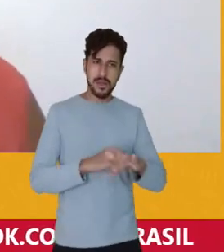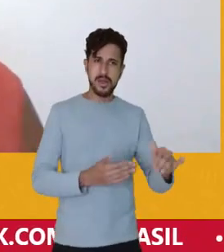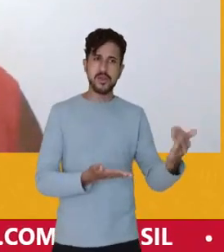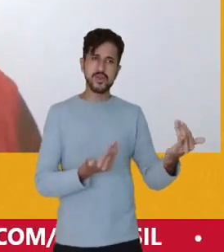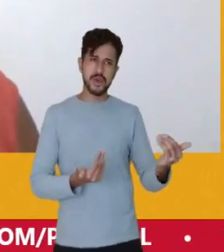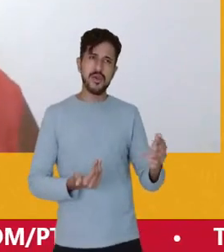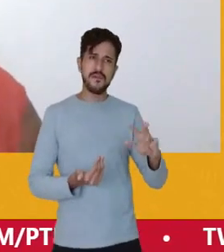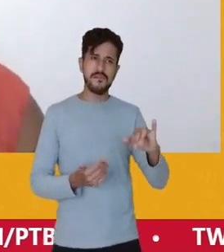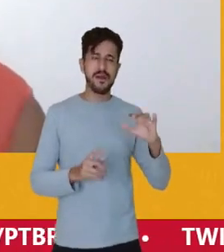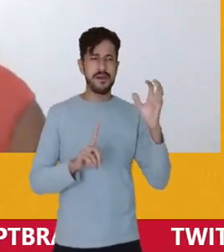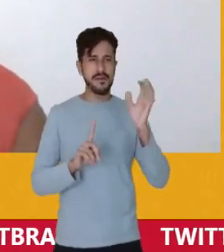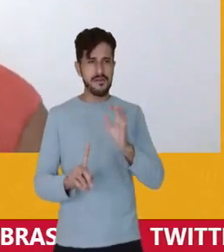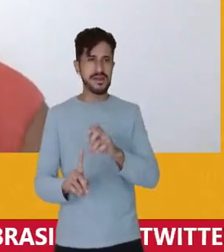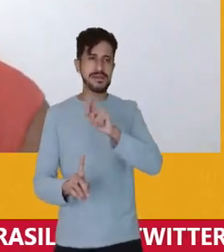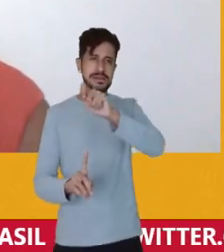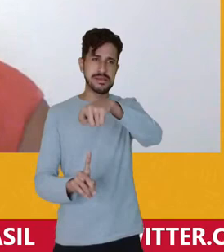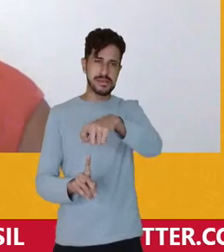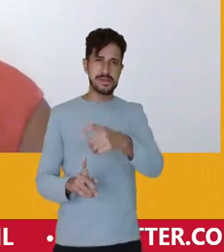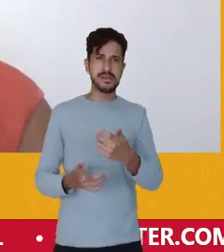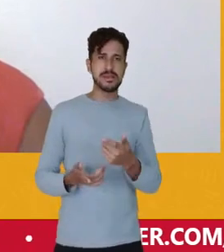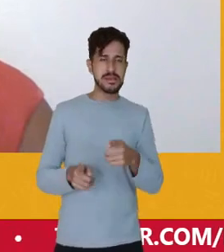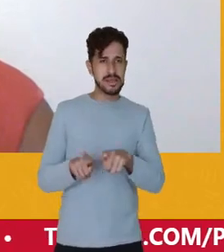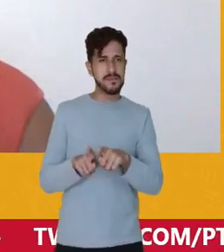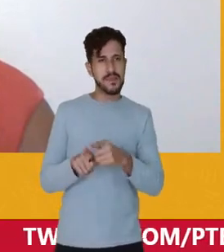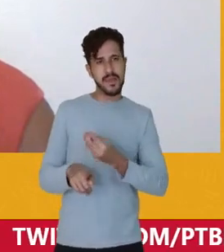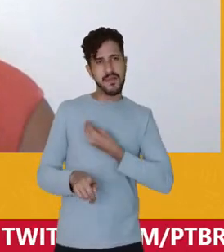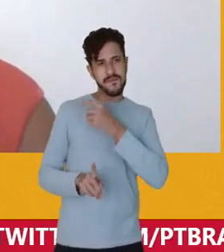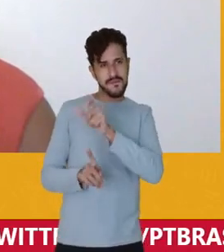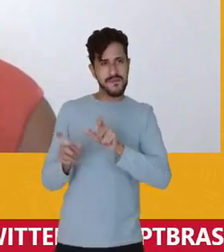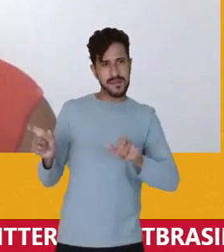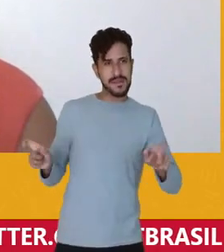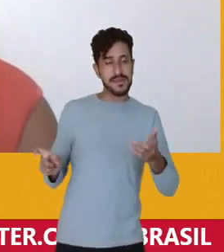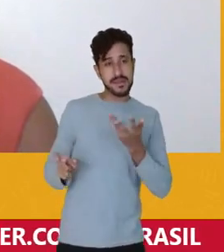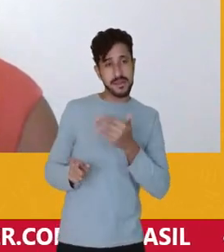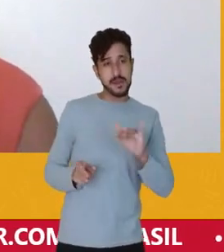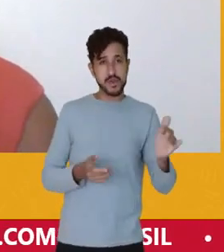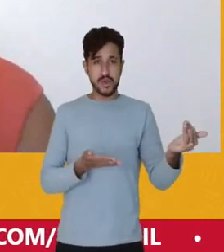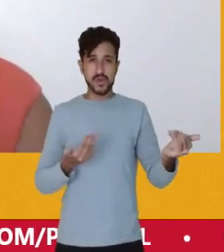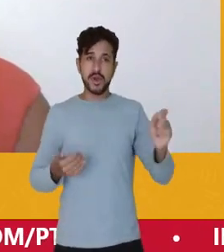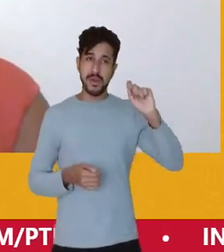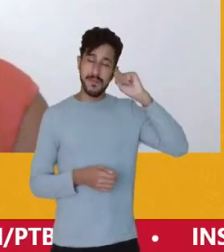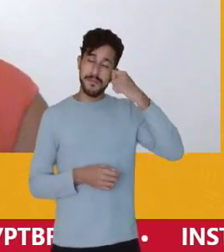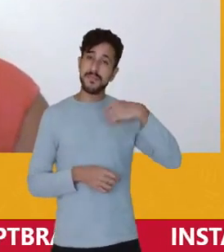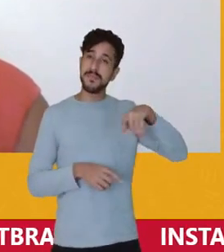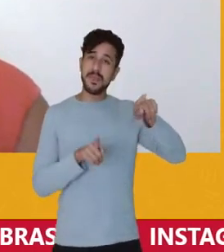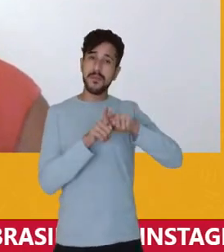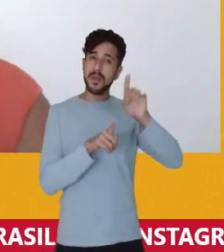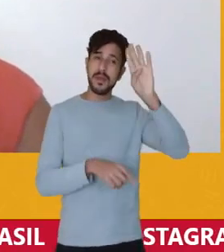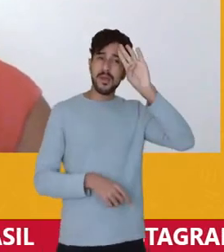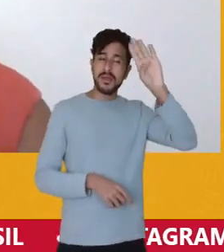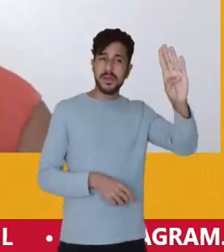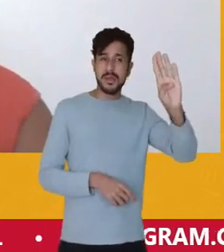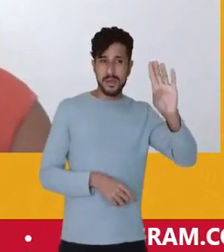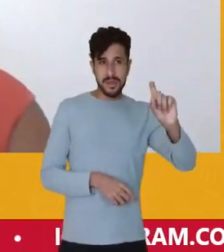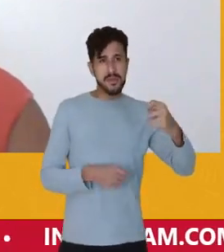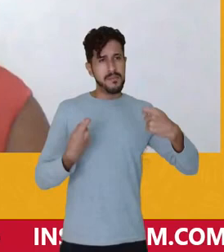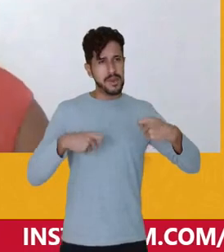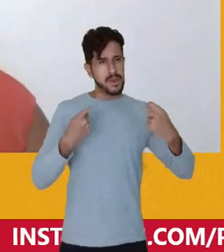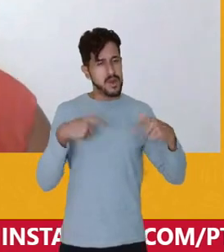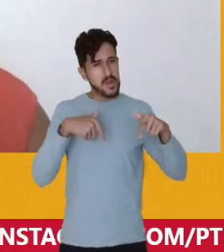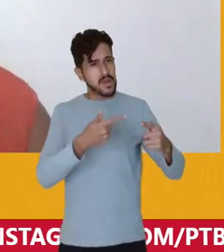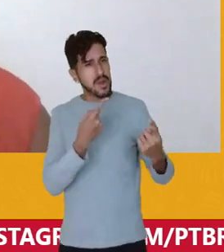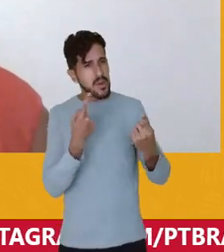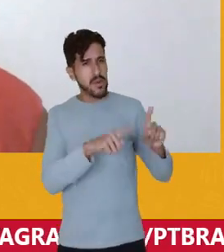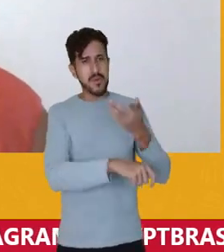que terá impacto certamente também na vida das crianças e dos adolescentes negros. E principalmente precisa combater